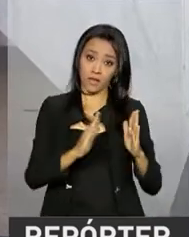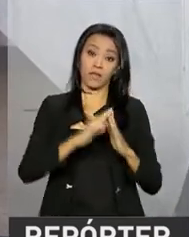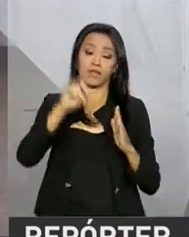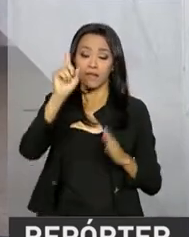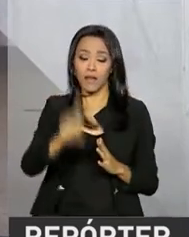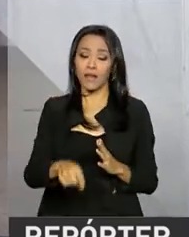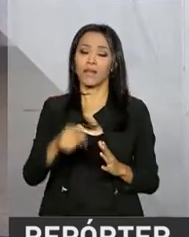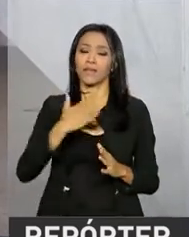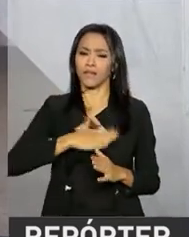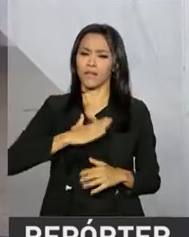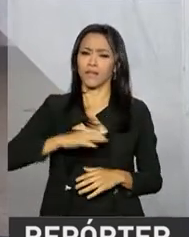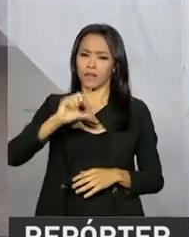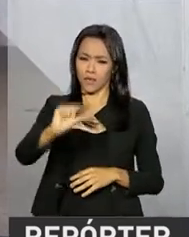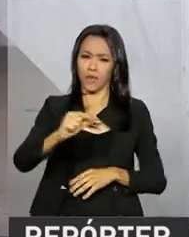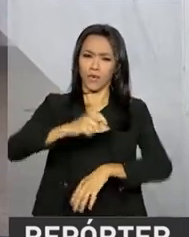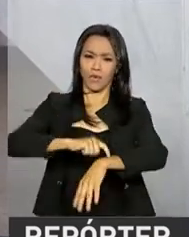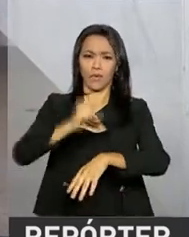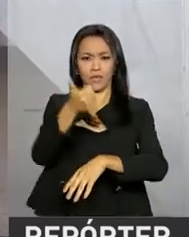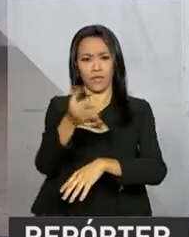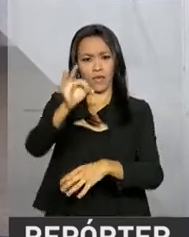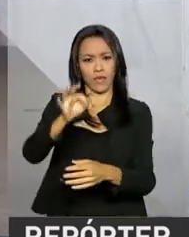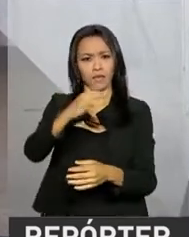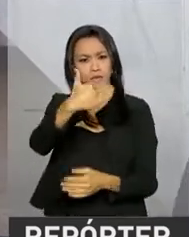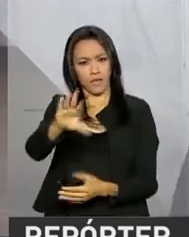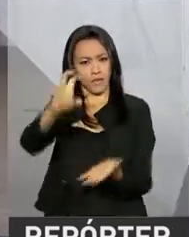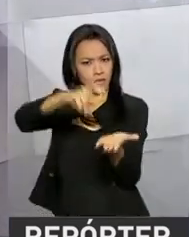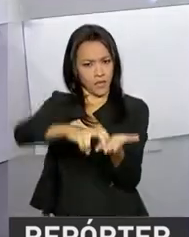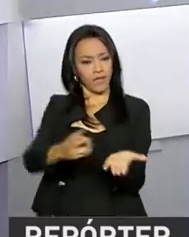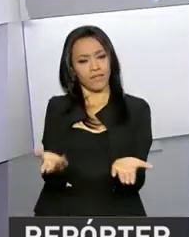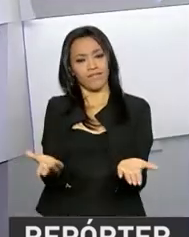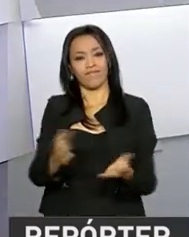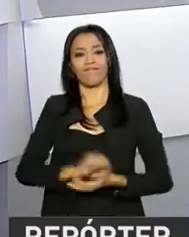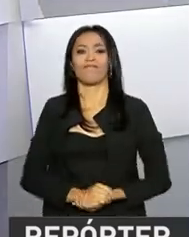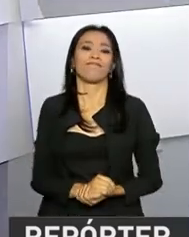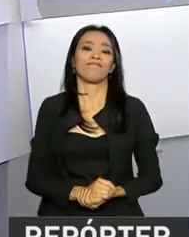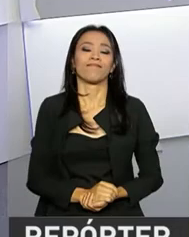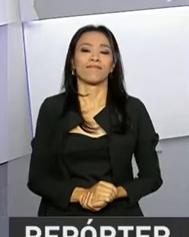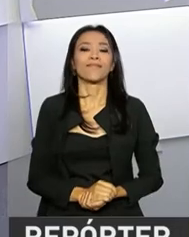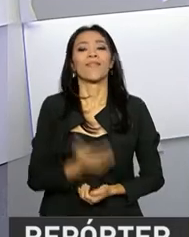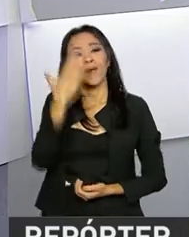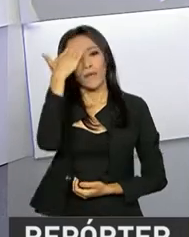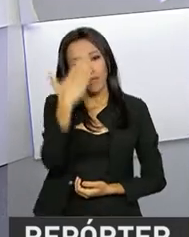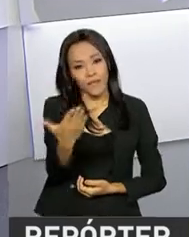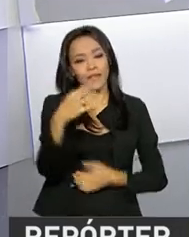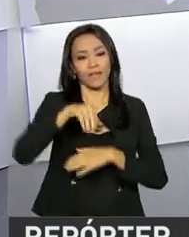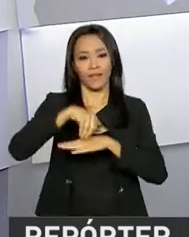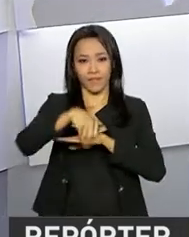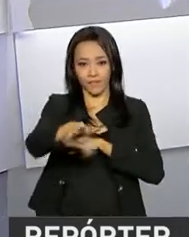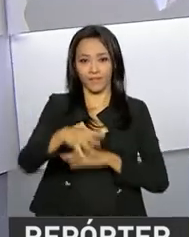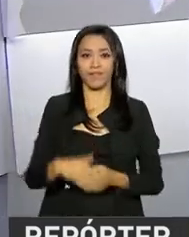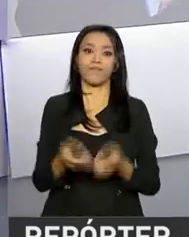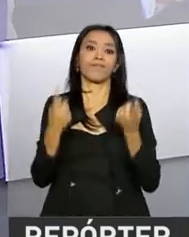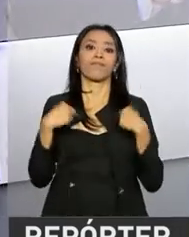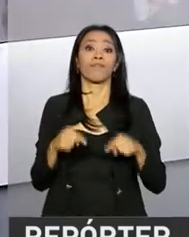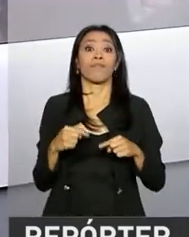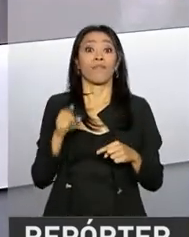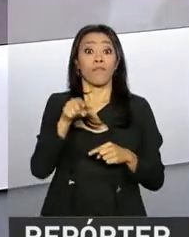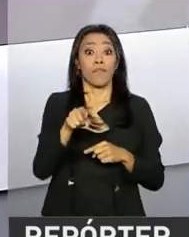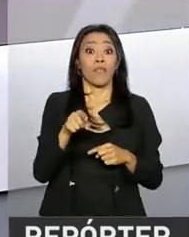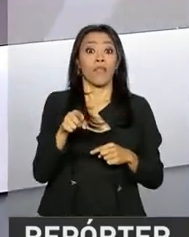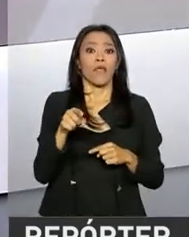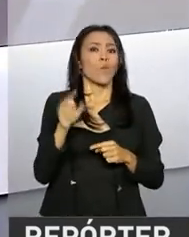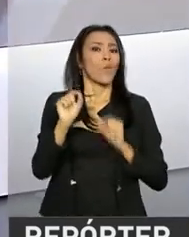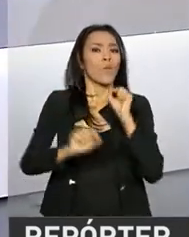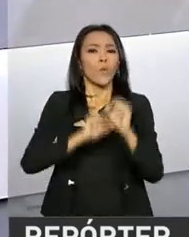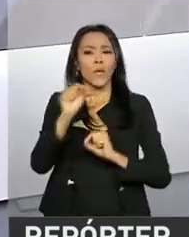acontece logo mais a partir das 10h30 da manhã. Eu volto com você aí no estúdio, Leandro. Ok, JP, obrigado pelas suas informações. E olha,